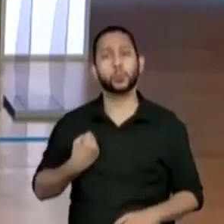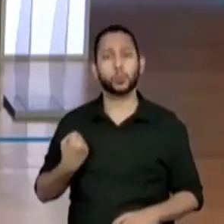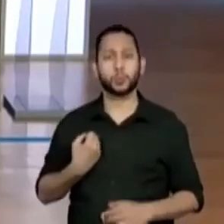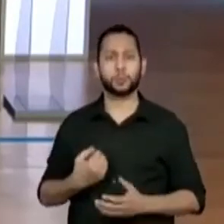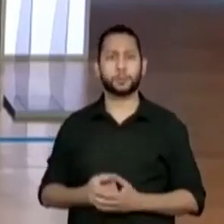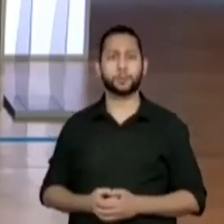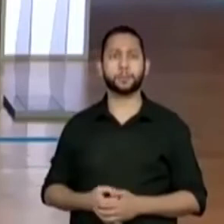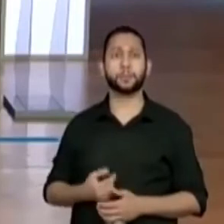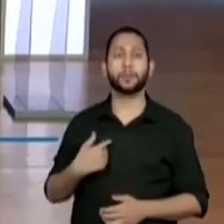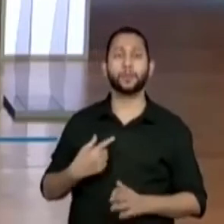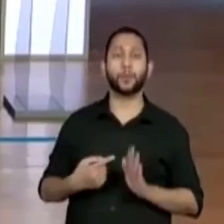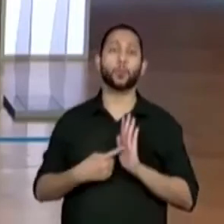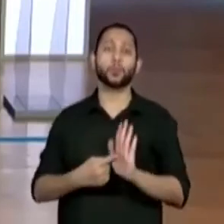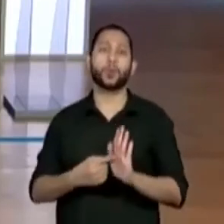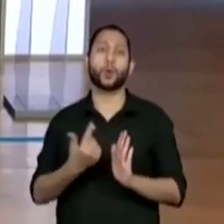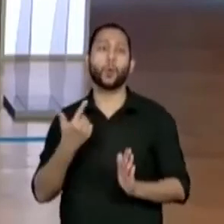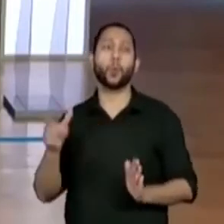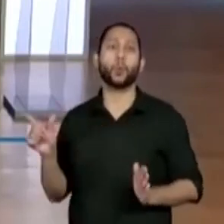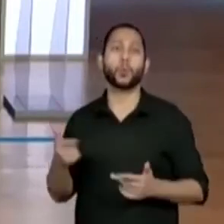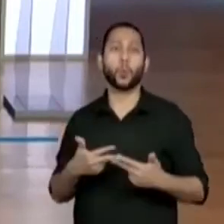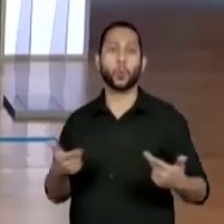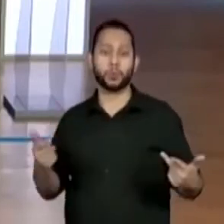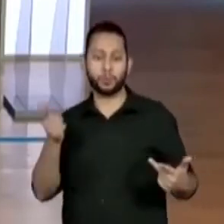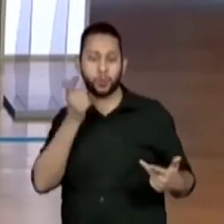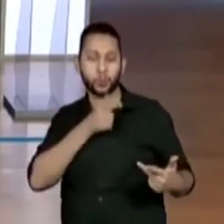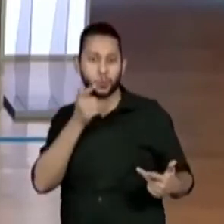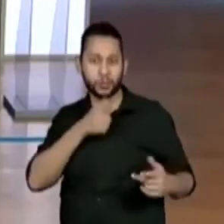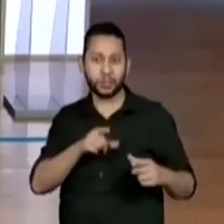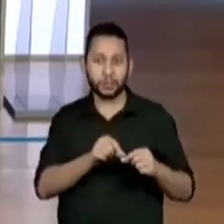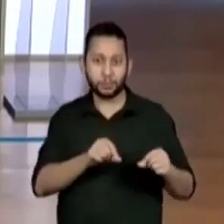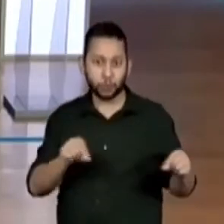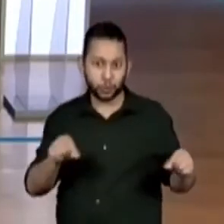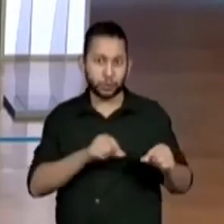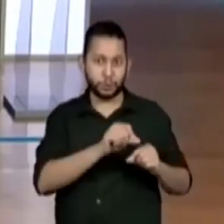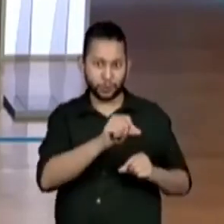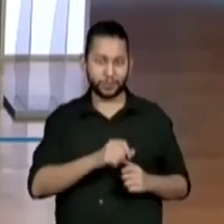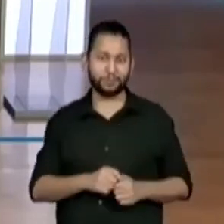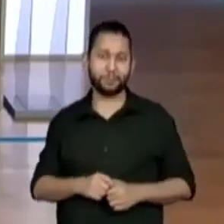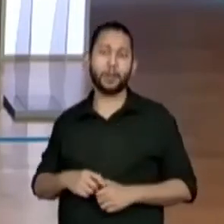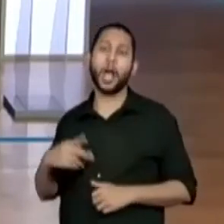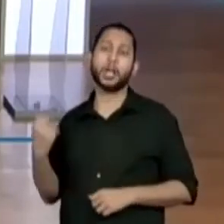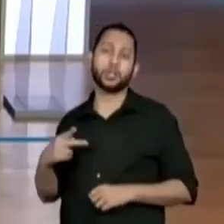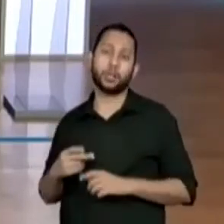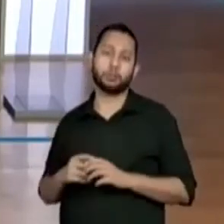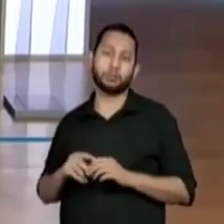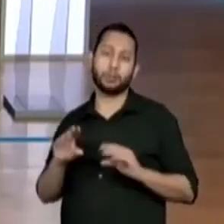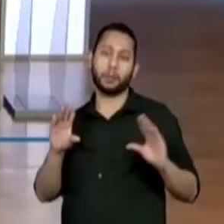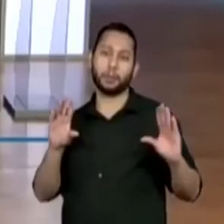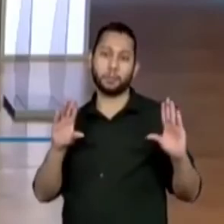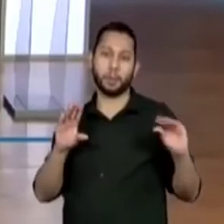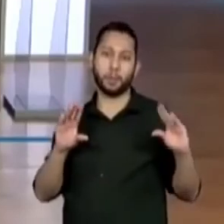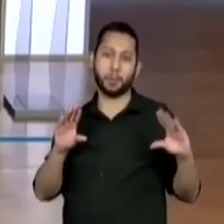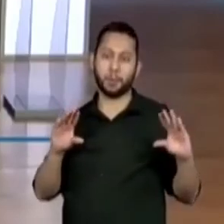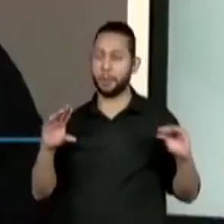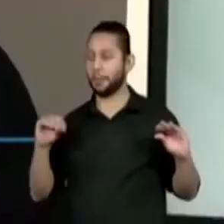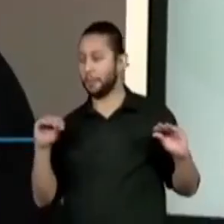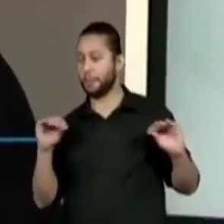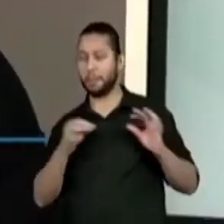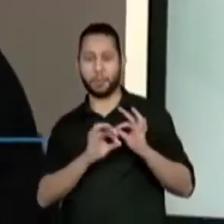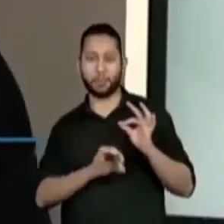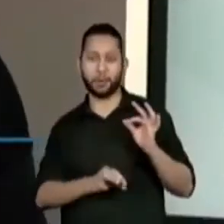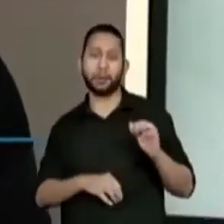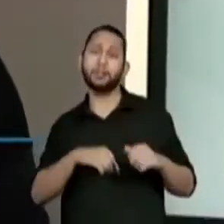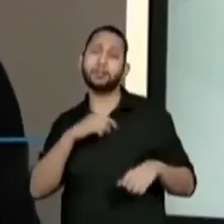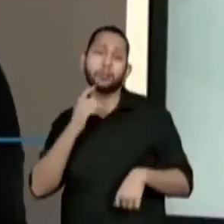tinha trazido outros objetos, né, pra gente medir. Acabou que eu e a professora, a gente falou tanto, no caso eu falei mais, que não